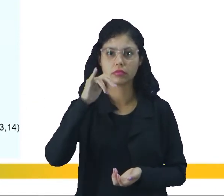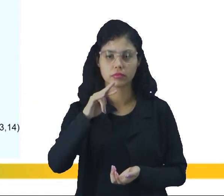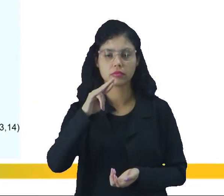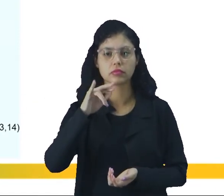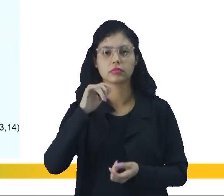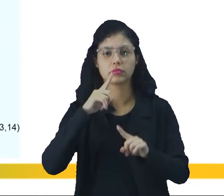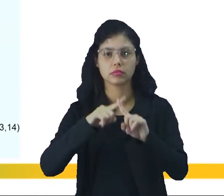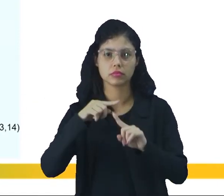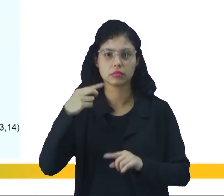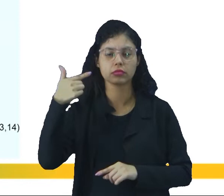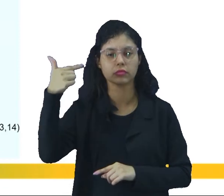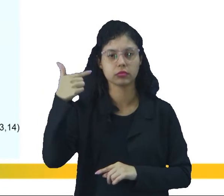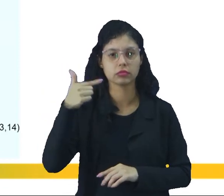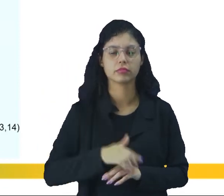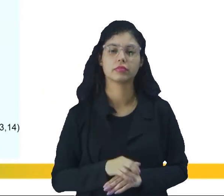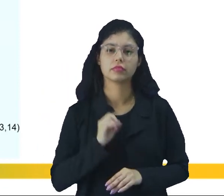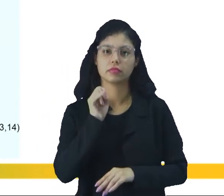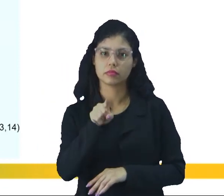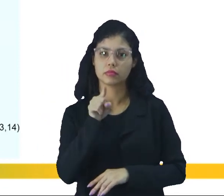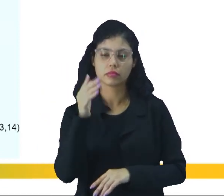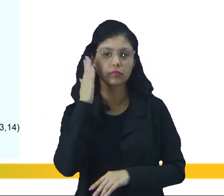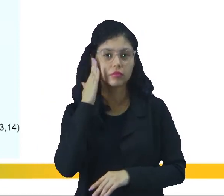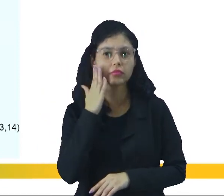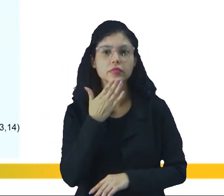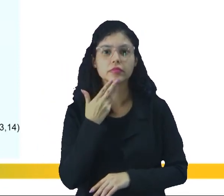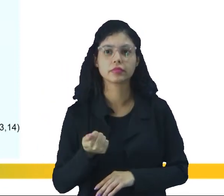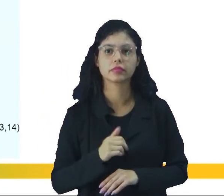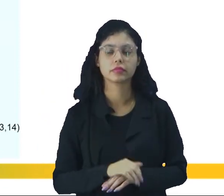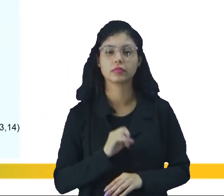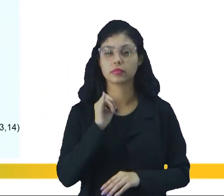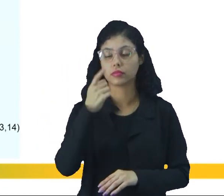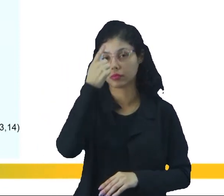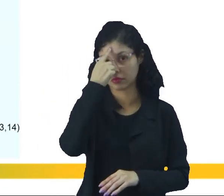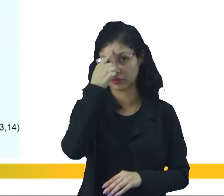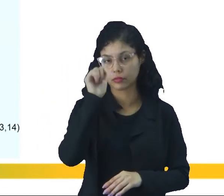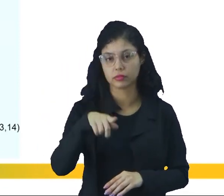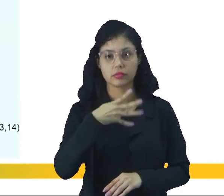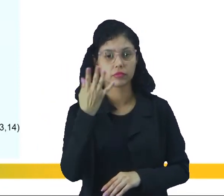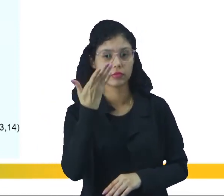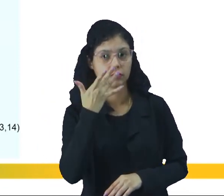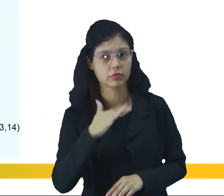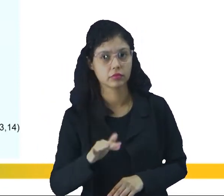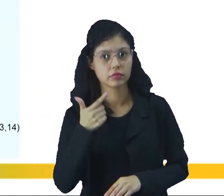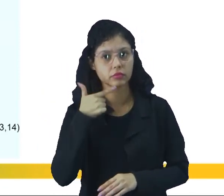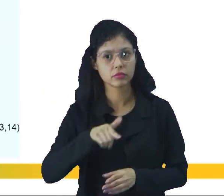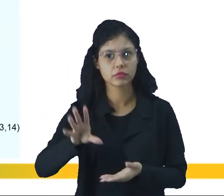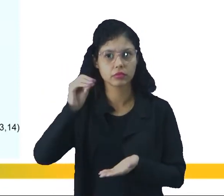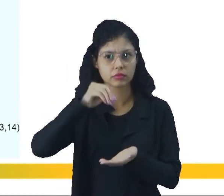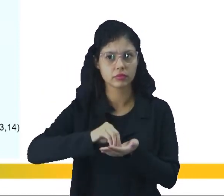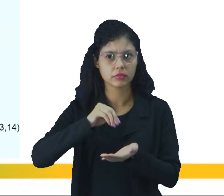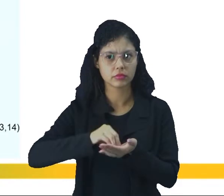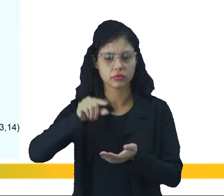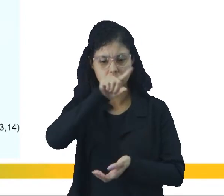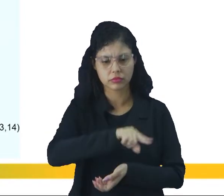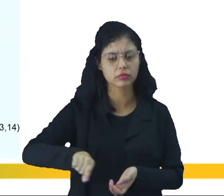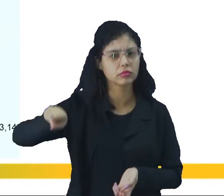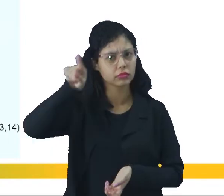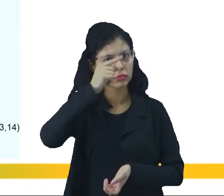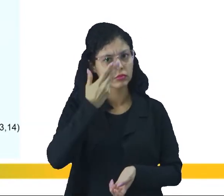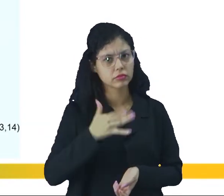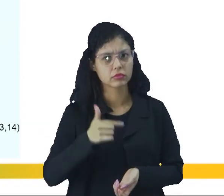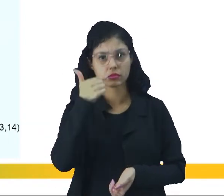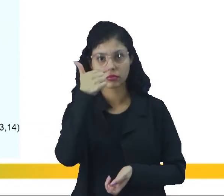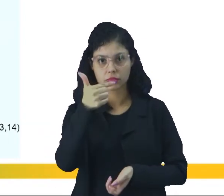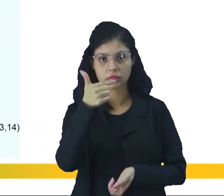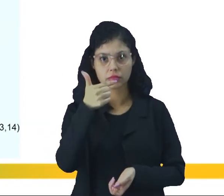ao quadrado. Para você entender melhor, é só tu pensar, quantas crianças eu consigo colocar dentro de uma circunferência?